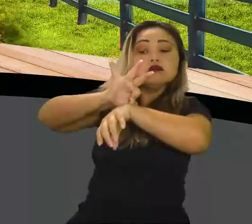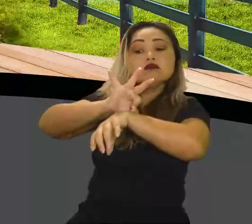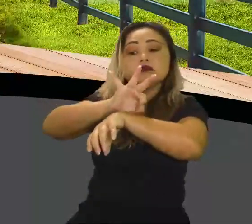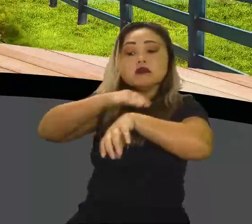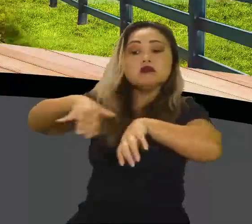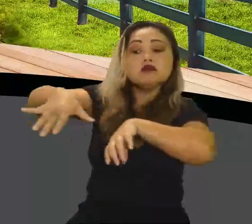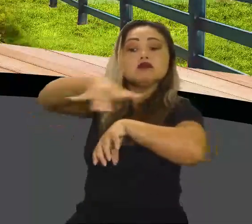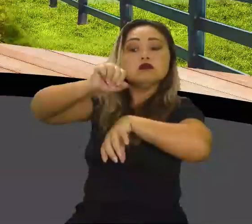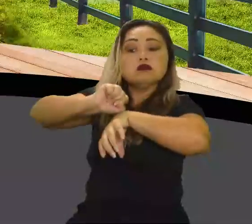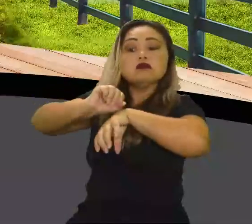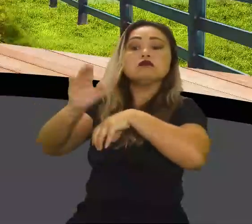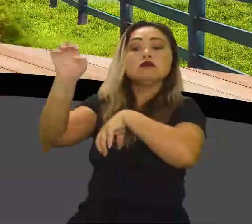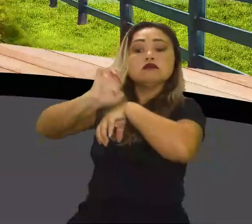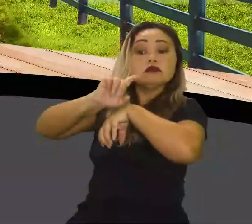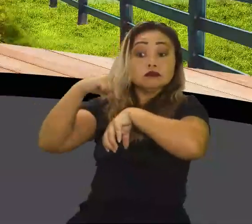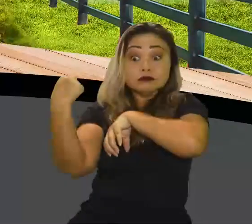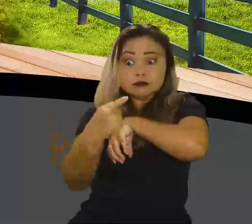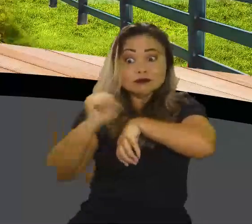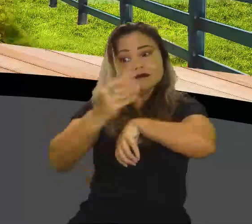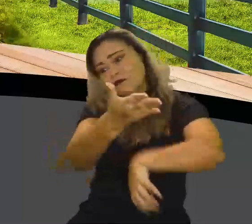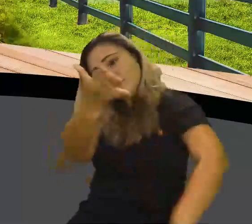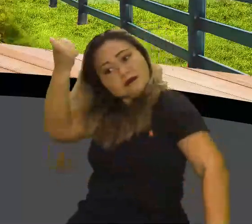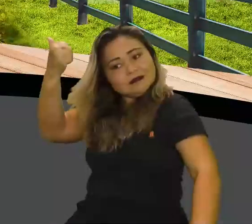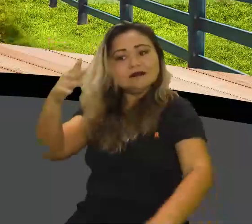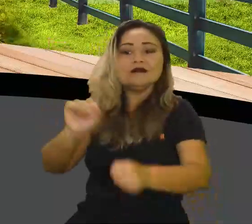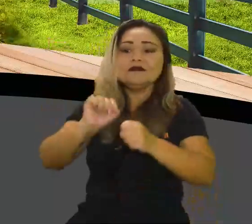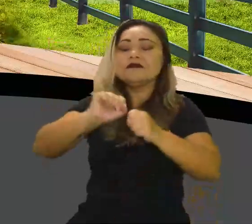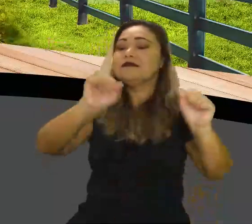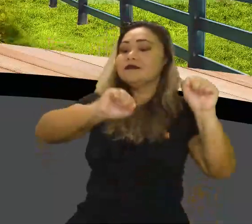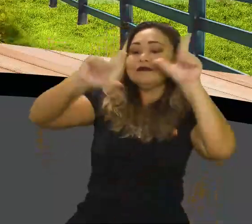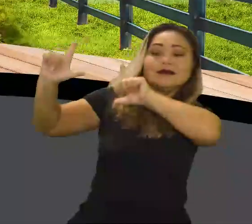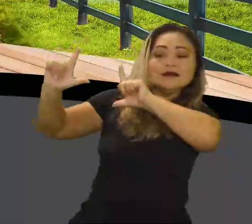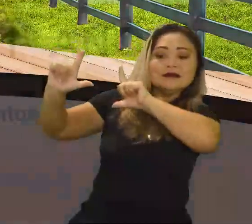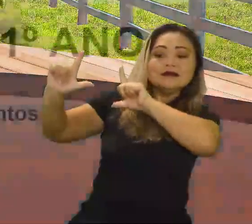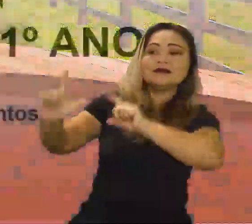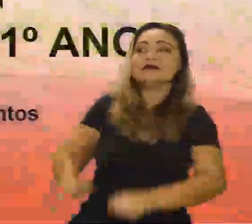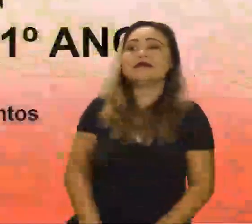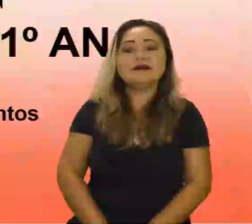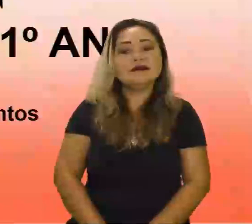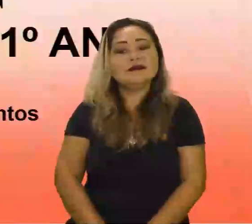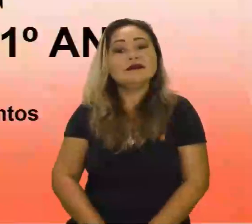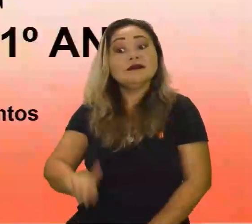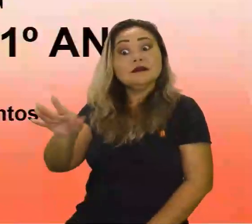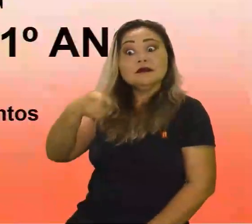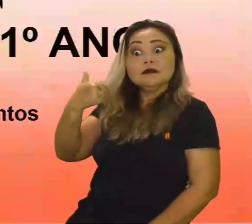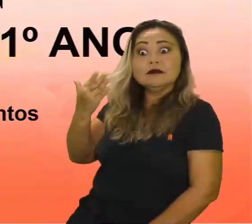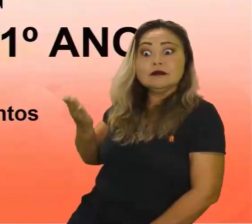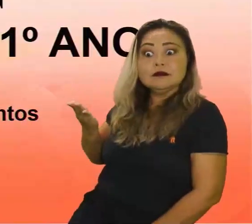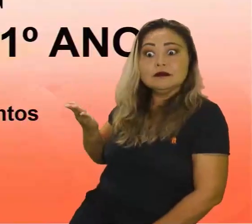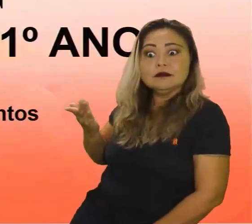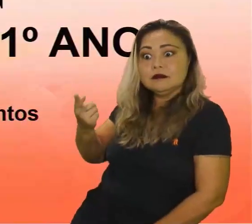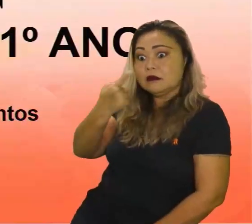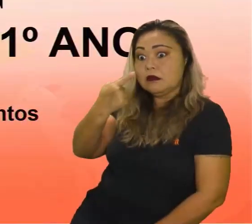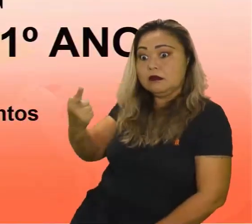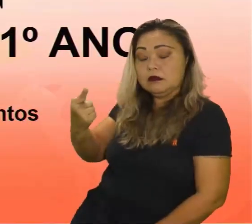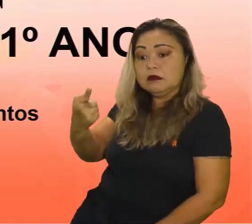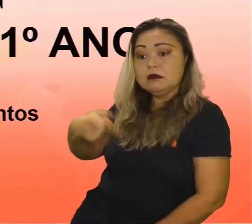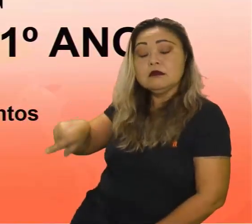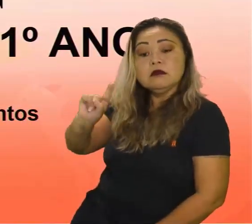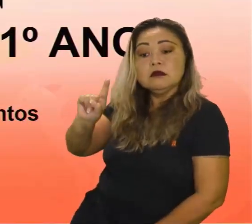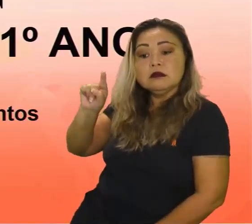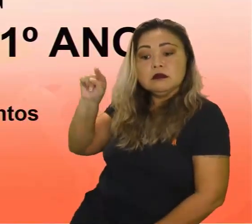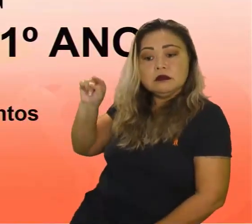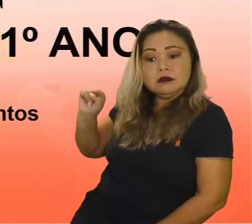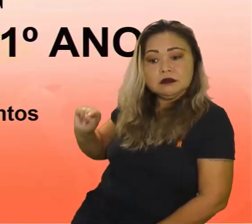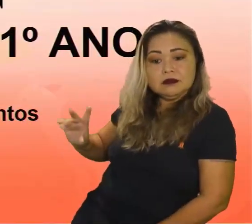Isso mesmo! Vem comigo, meus queridos! Olho na tela! Olho na tela! E